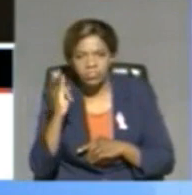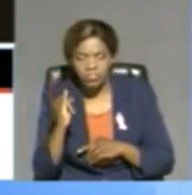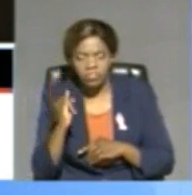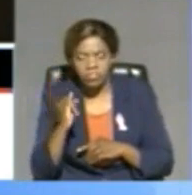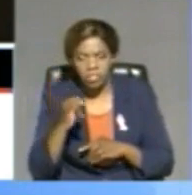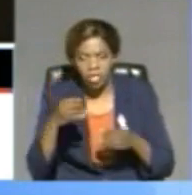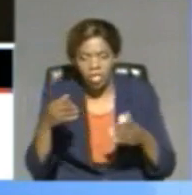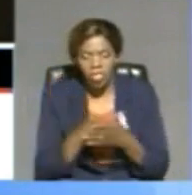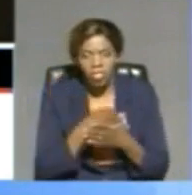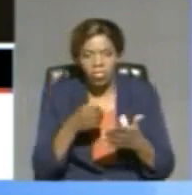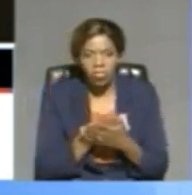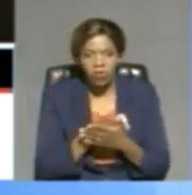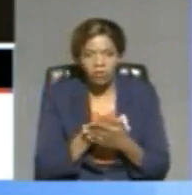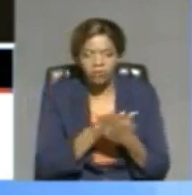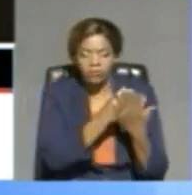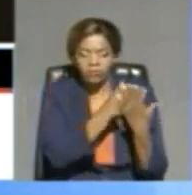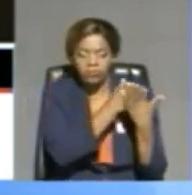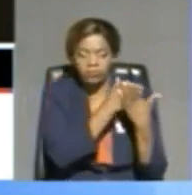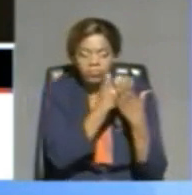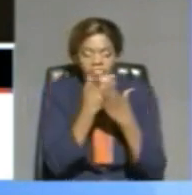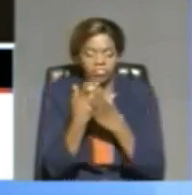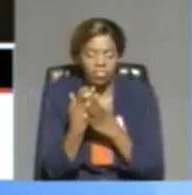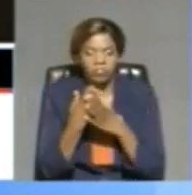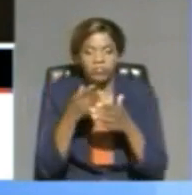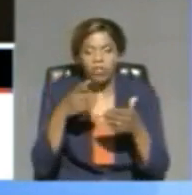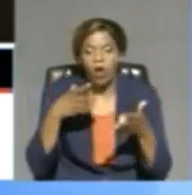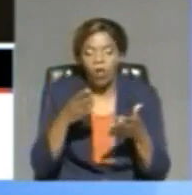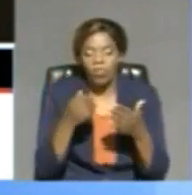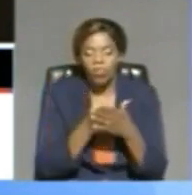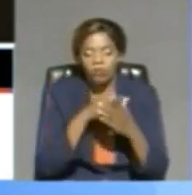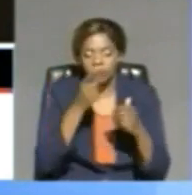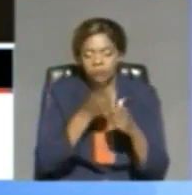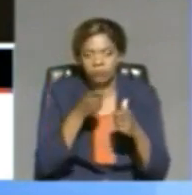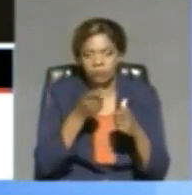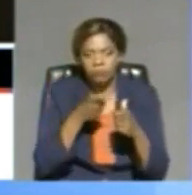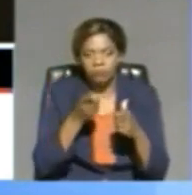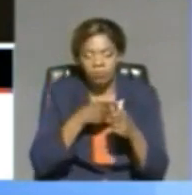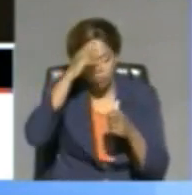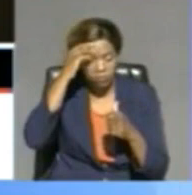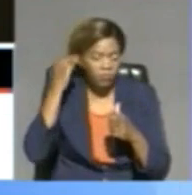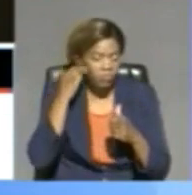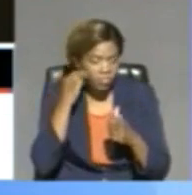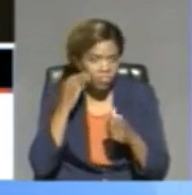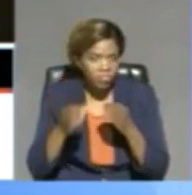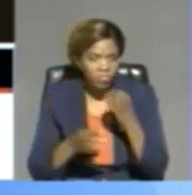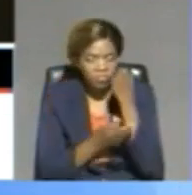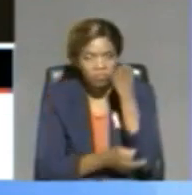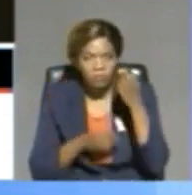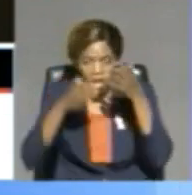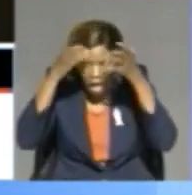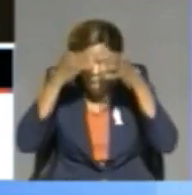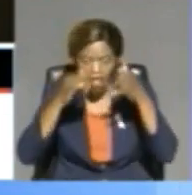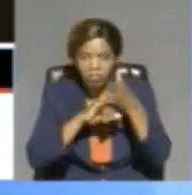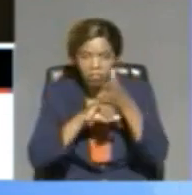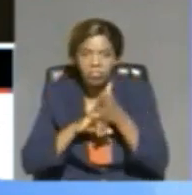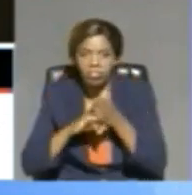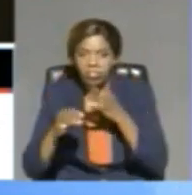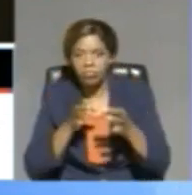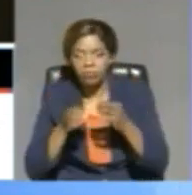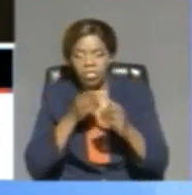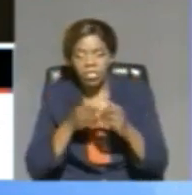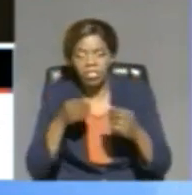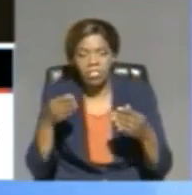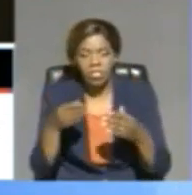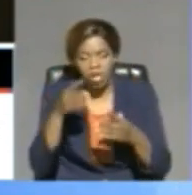Truss e é consequentemente o novo primeiro-ministro. Olhando para o seu perfil, é o mais novo